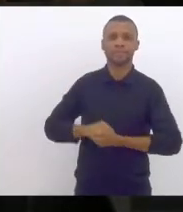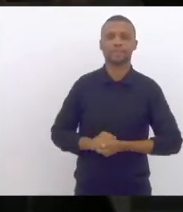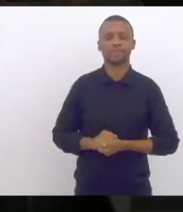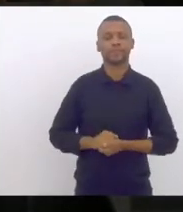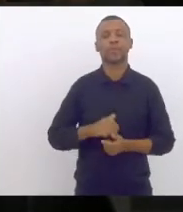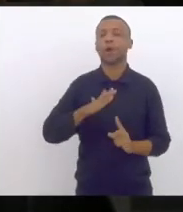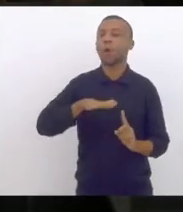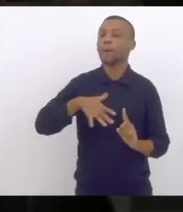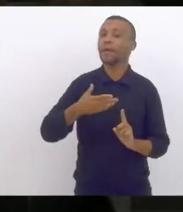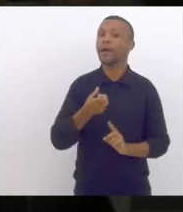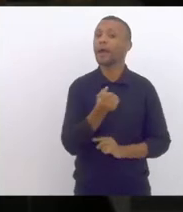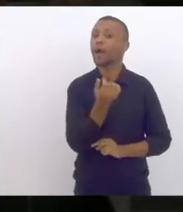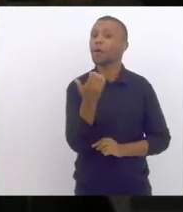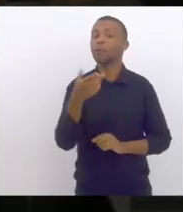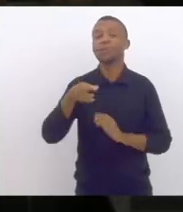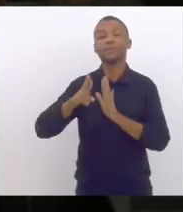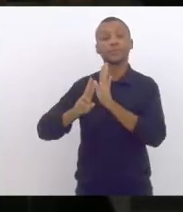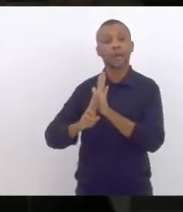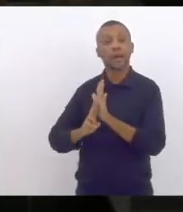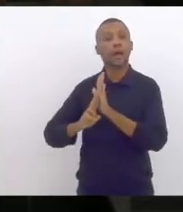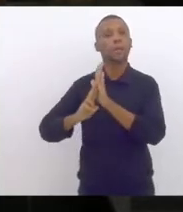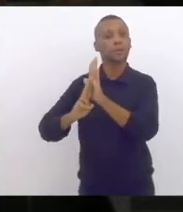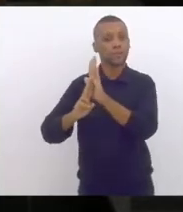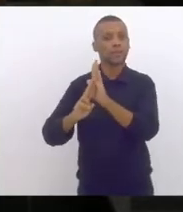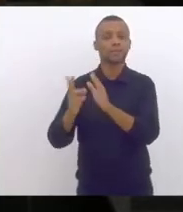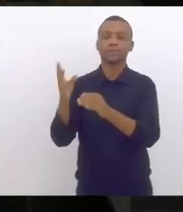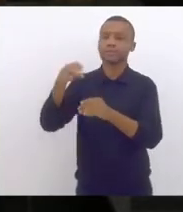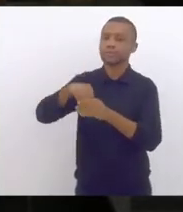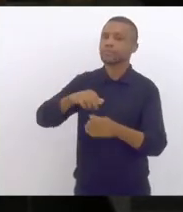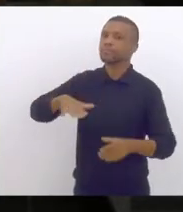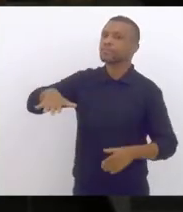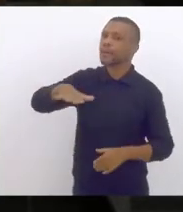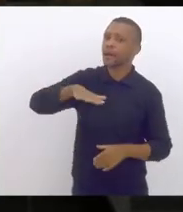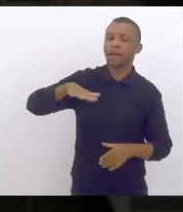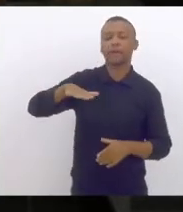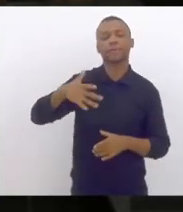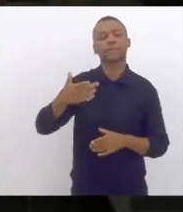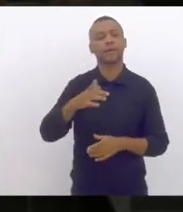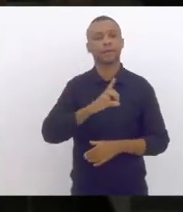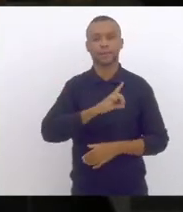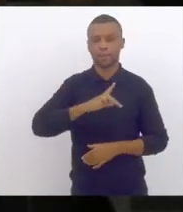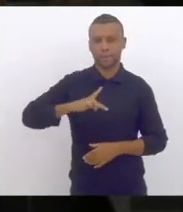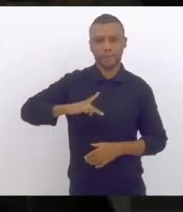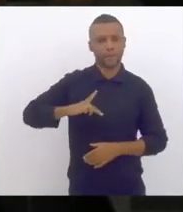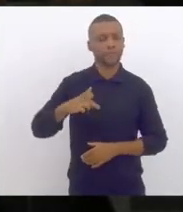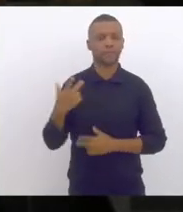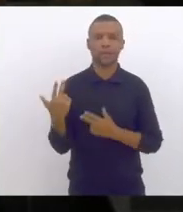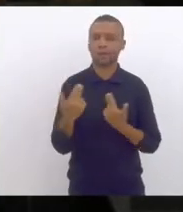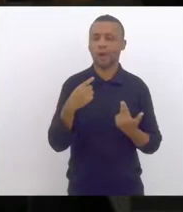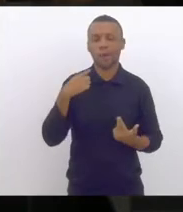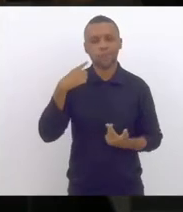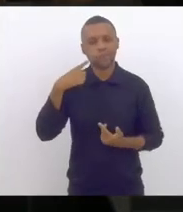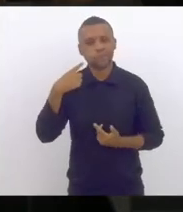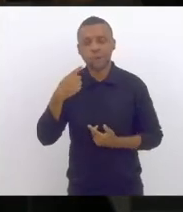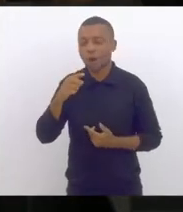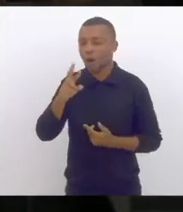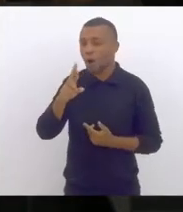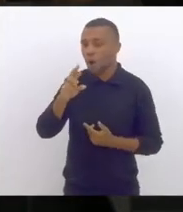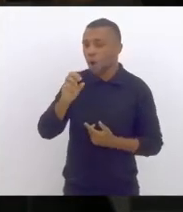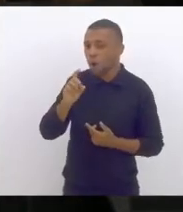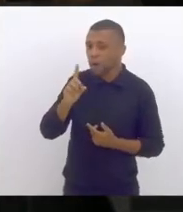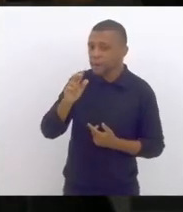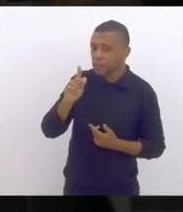homenagear alguns representantes da defensoria, como o doutor Rodrigo, como o